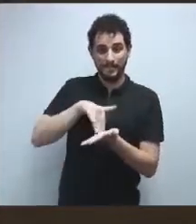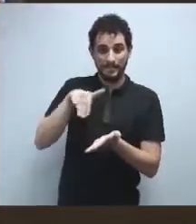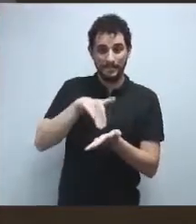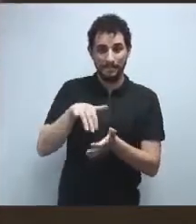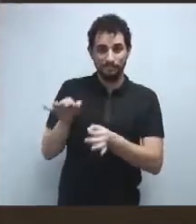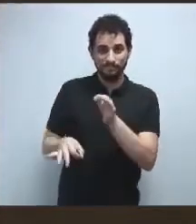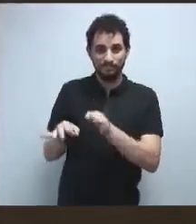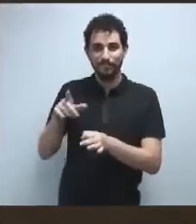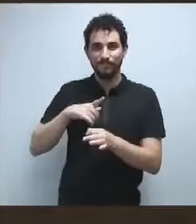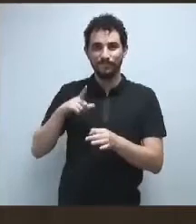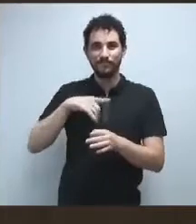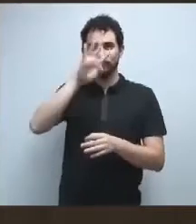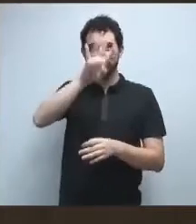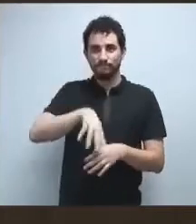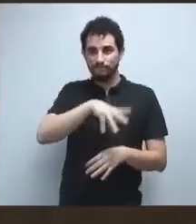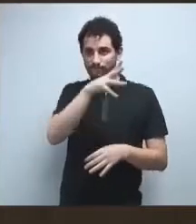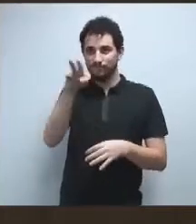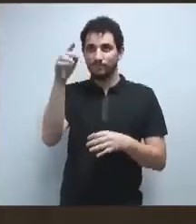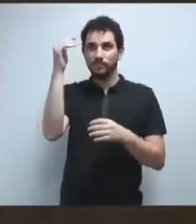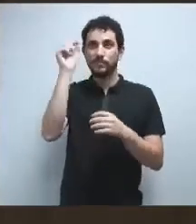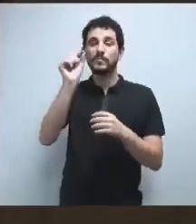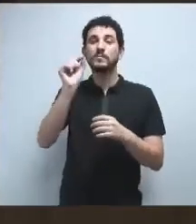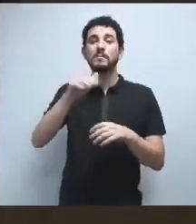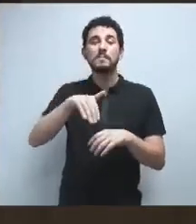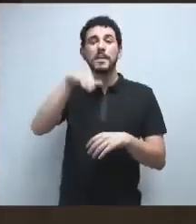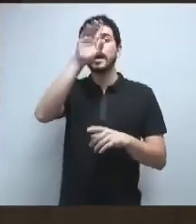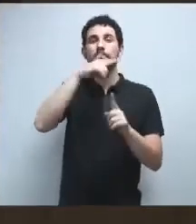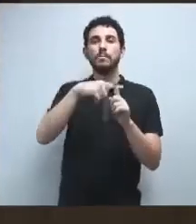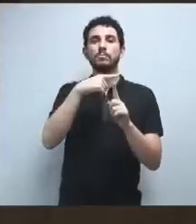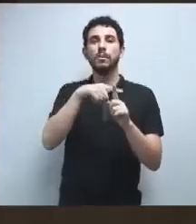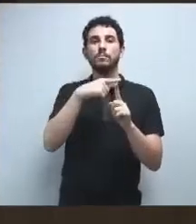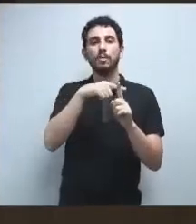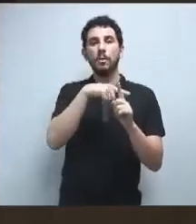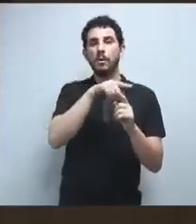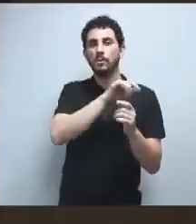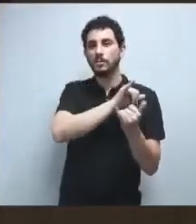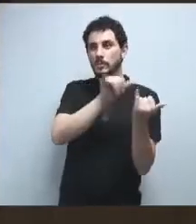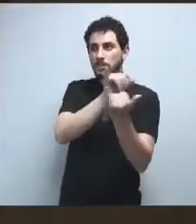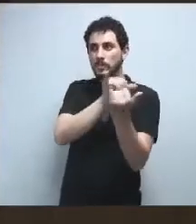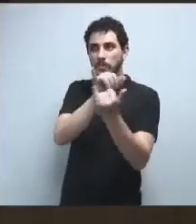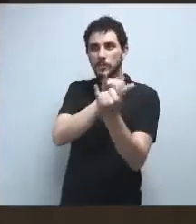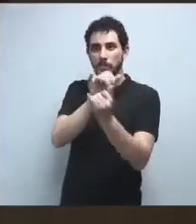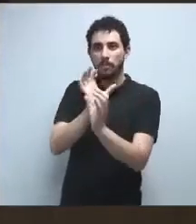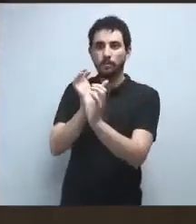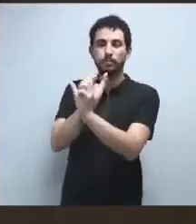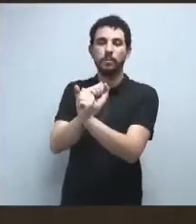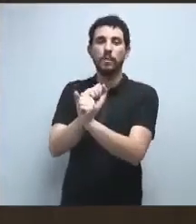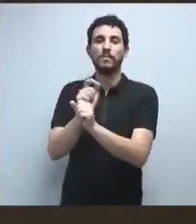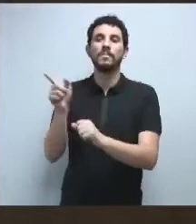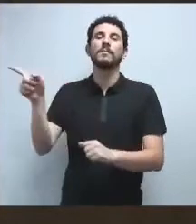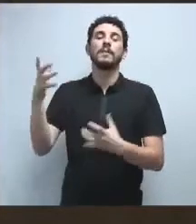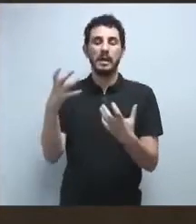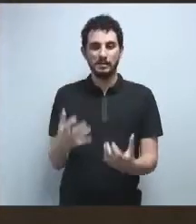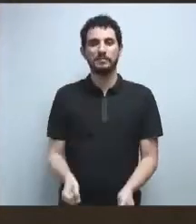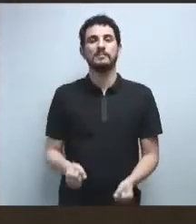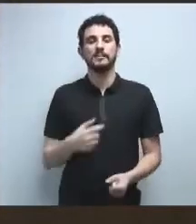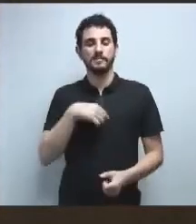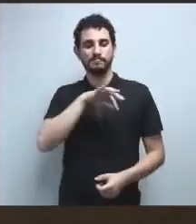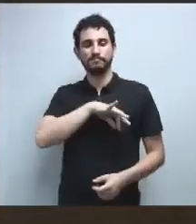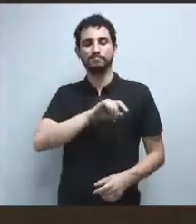indicações e aquele que tivesse mais indicações tinham merecimento reconhecido e era promovido